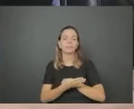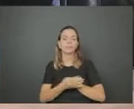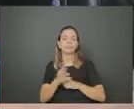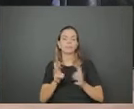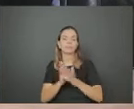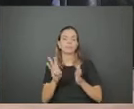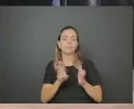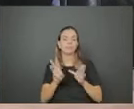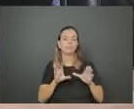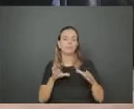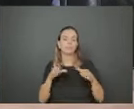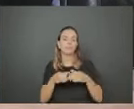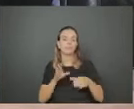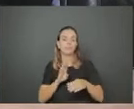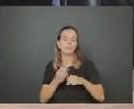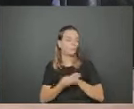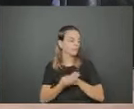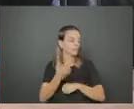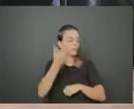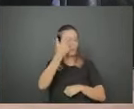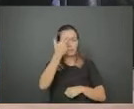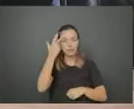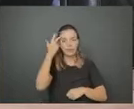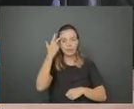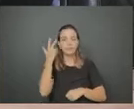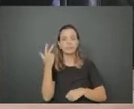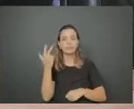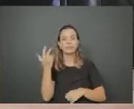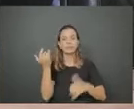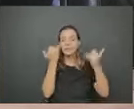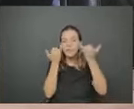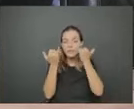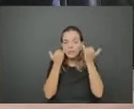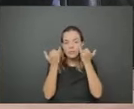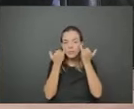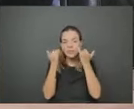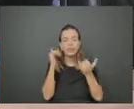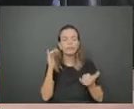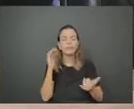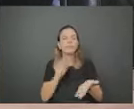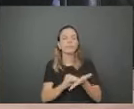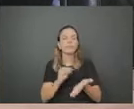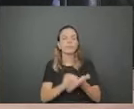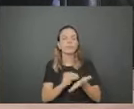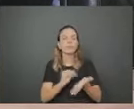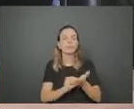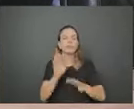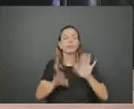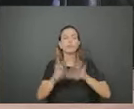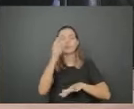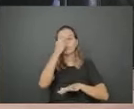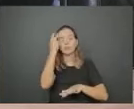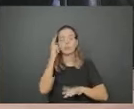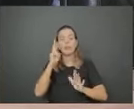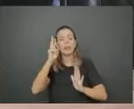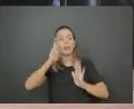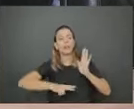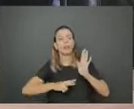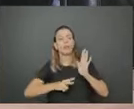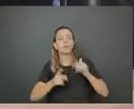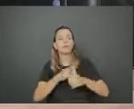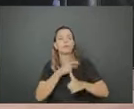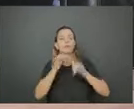não confirmam as informações, lançam aquilo como uma verdade, e às vezes a pessoa ela só lê aquela primeira notícia. Ah, houve um homicídio